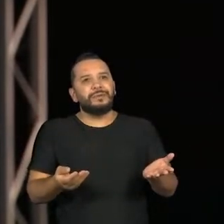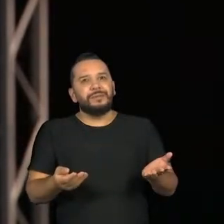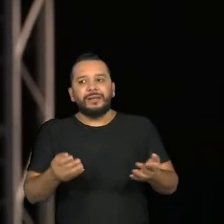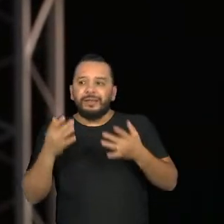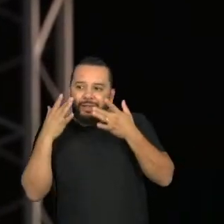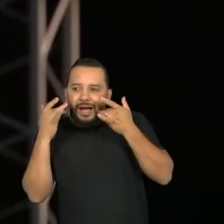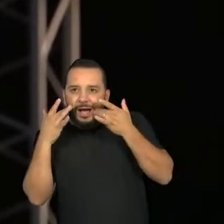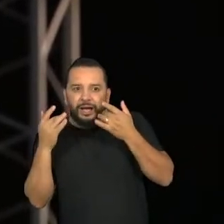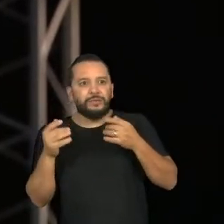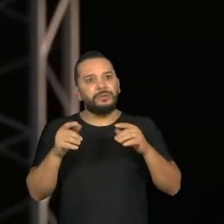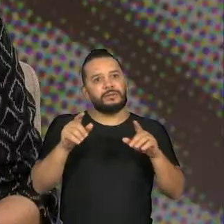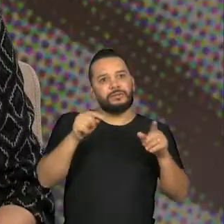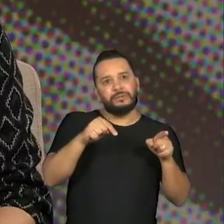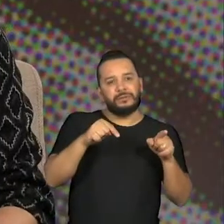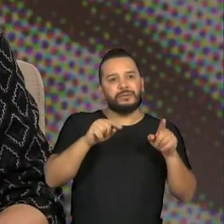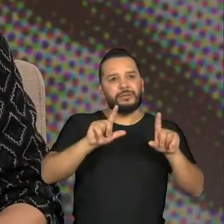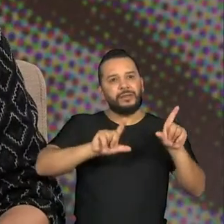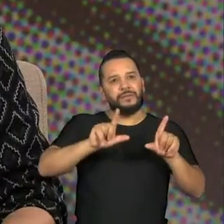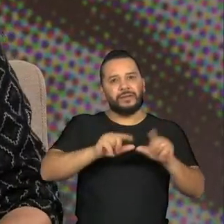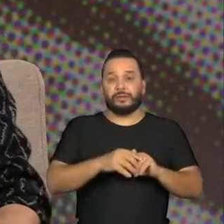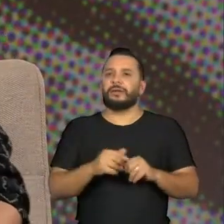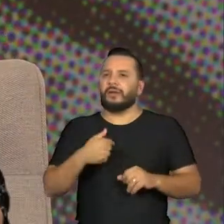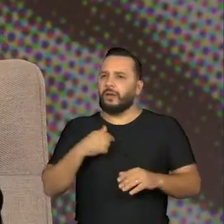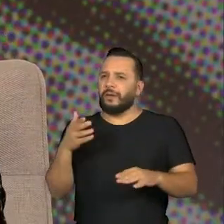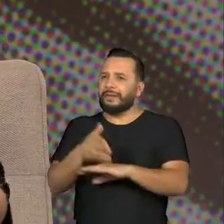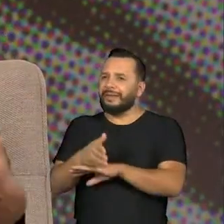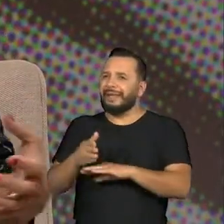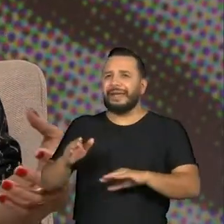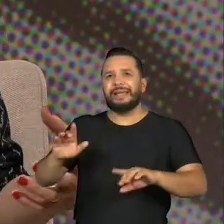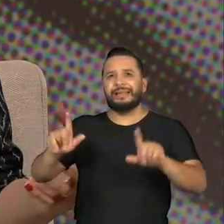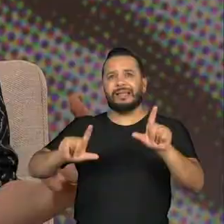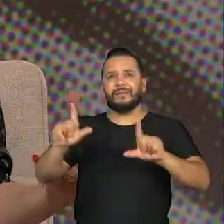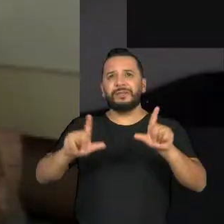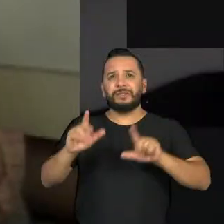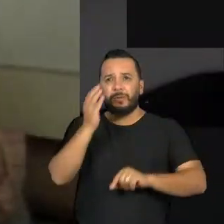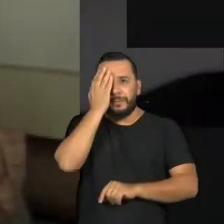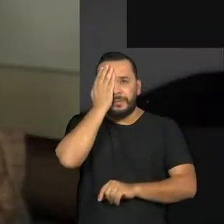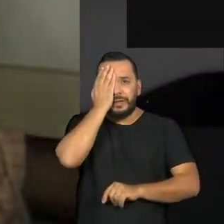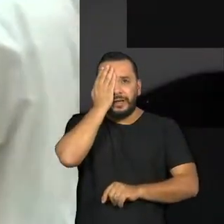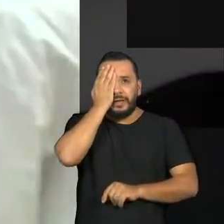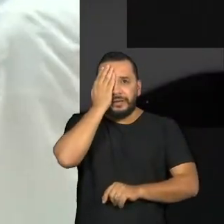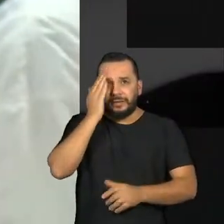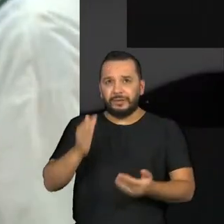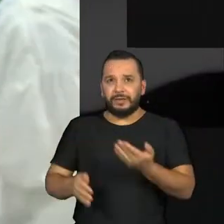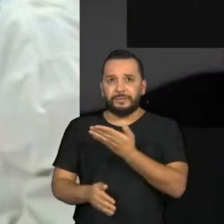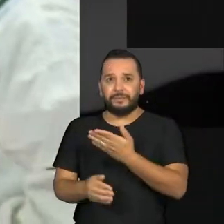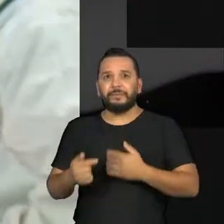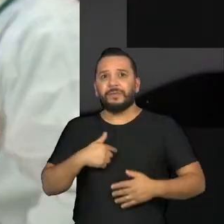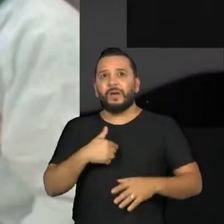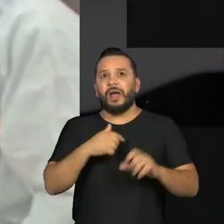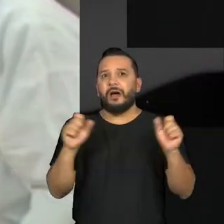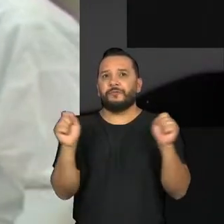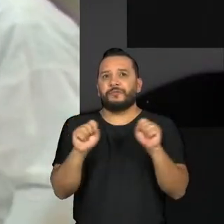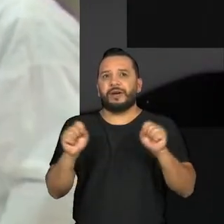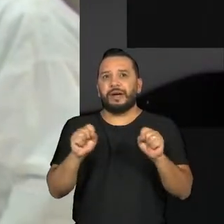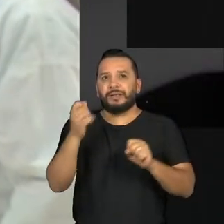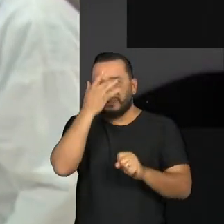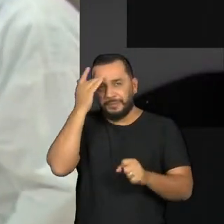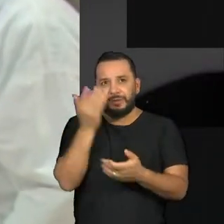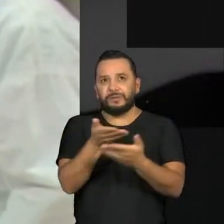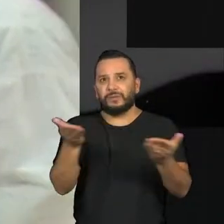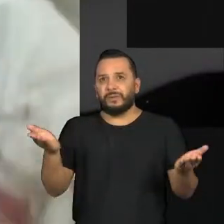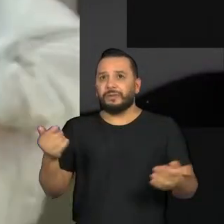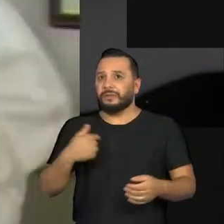teatro e está na TV. E eu entrei no TV Pirata fã, né? Eu era fã daquelas pessoas, eu